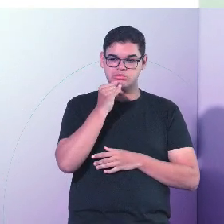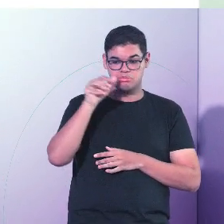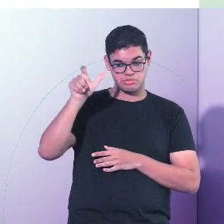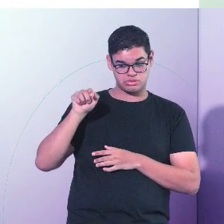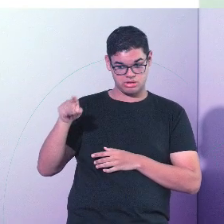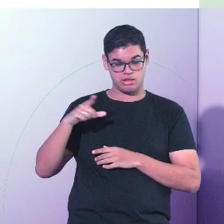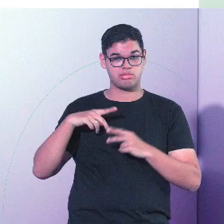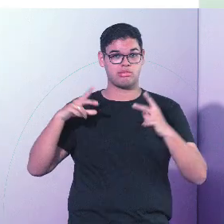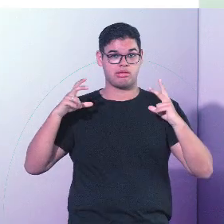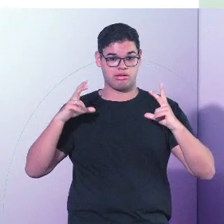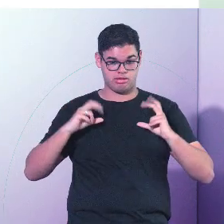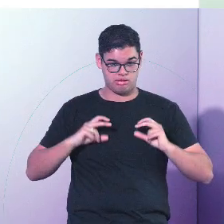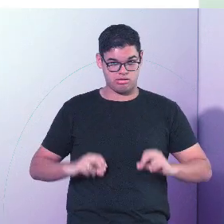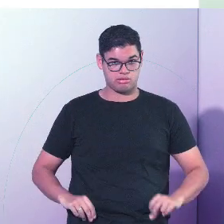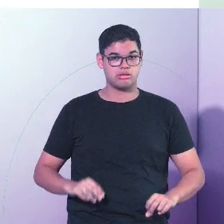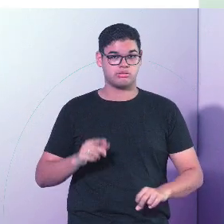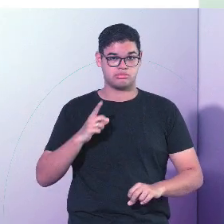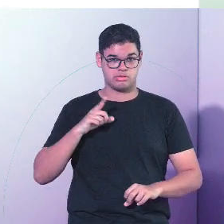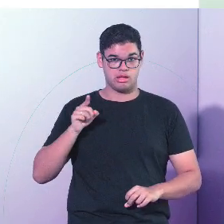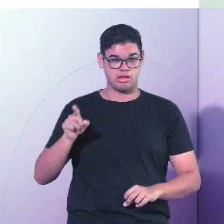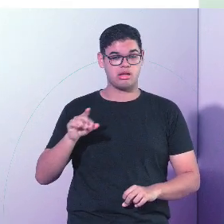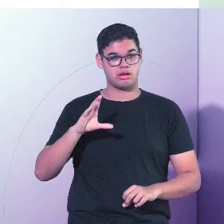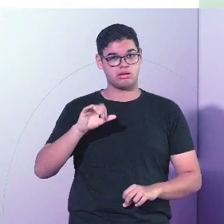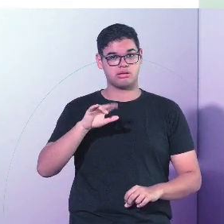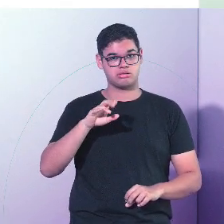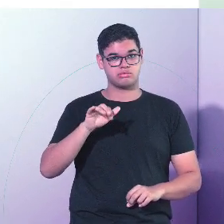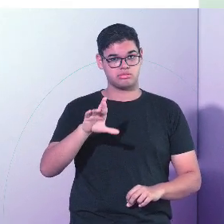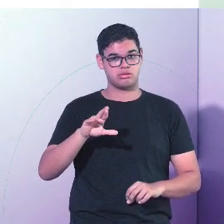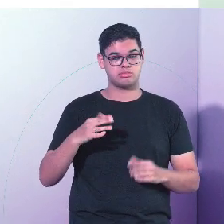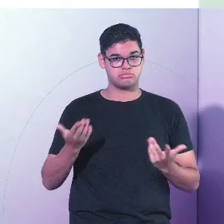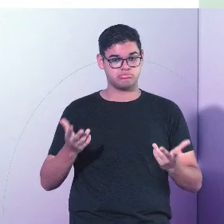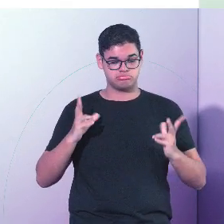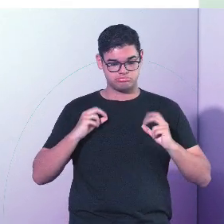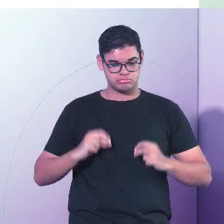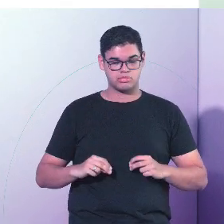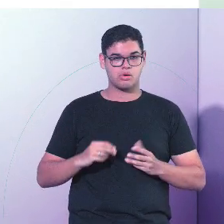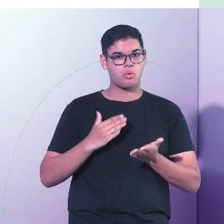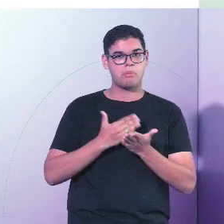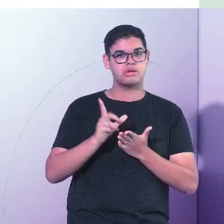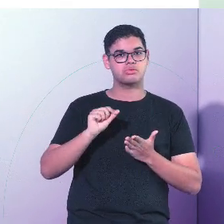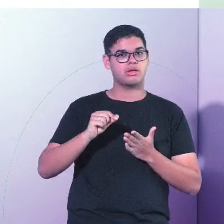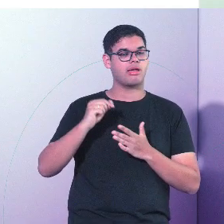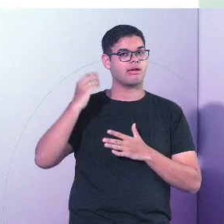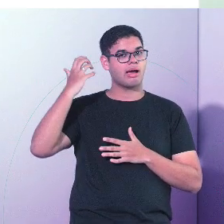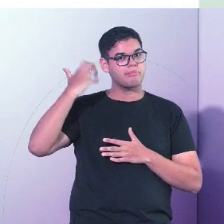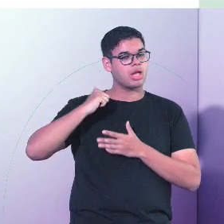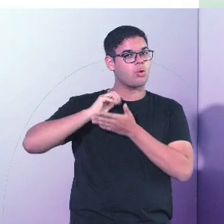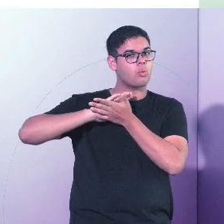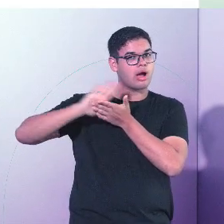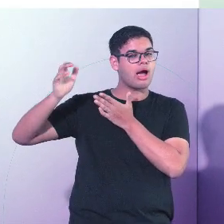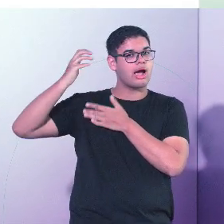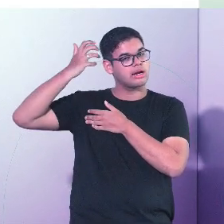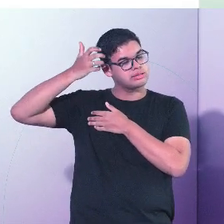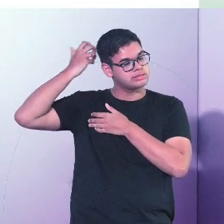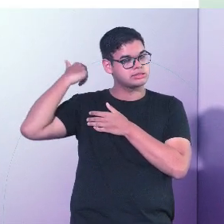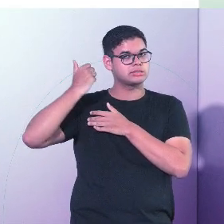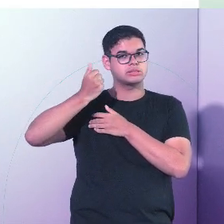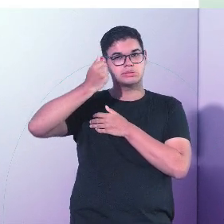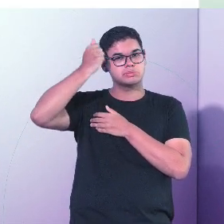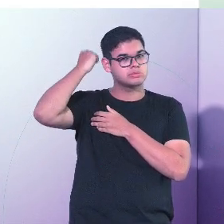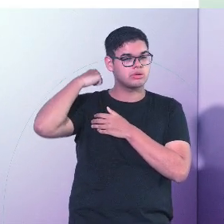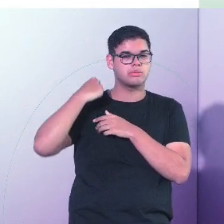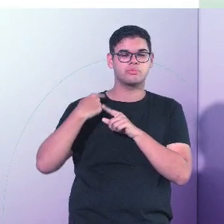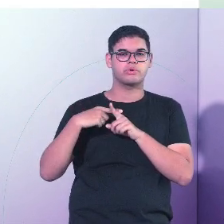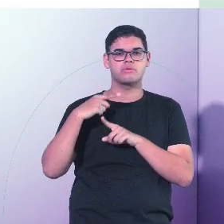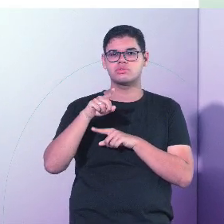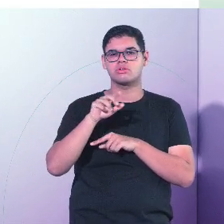no passado aqueles medicamentos citotóxicos que faziam cair cabelo, davam náusea e vômito, por que você usava um produto que era tão